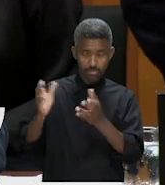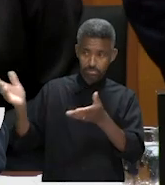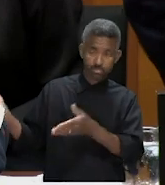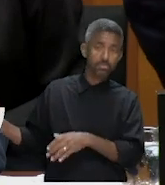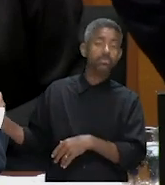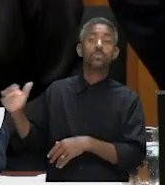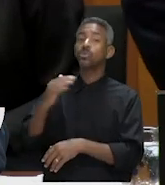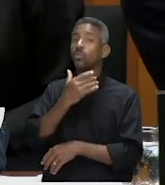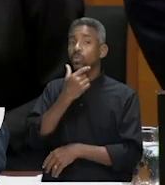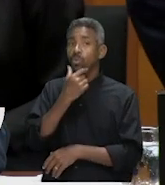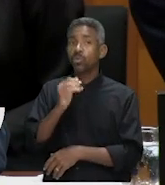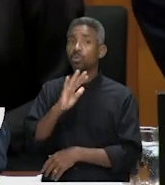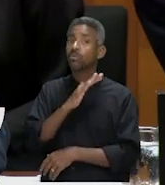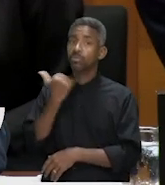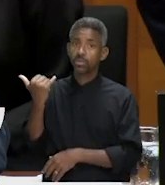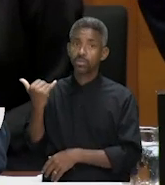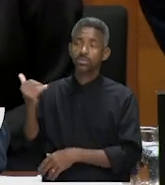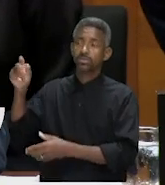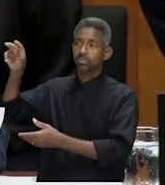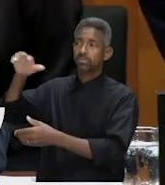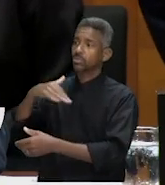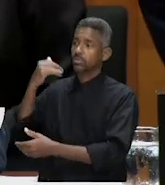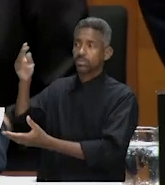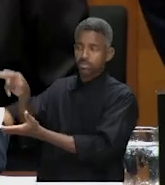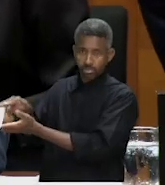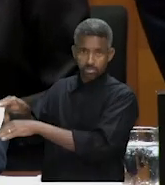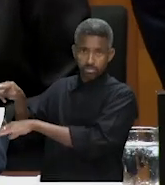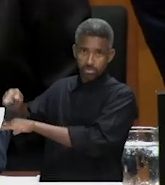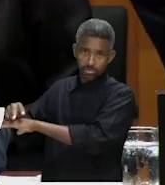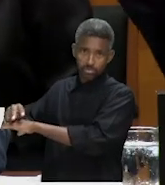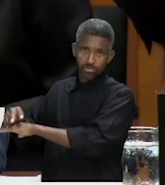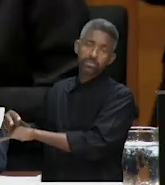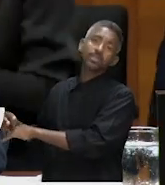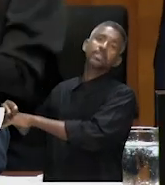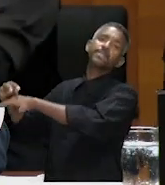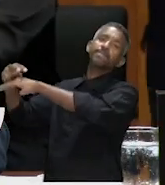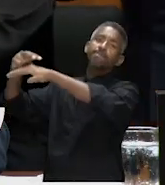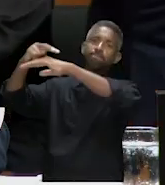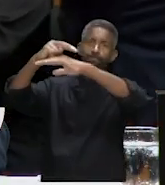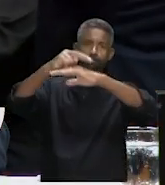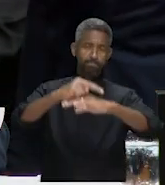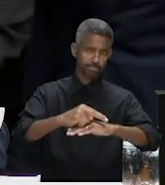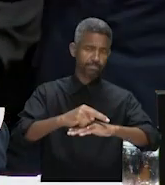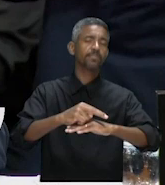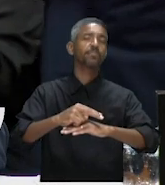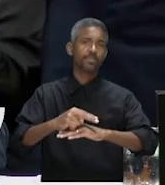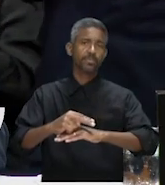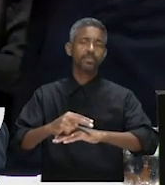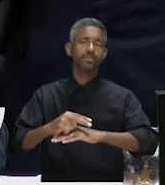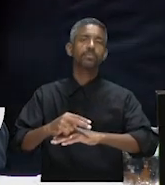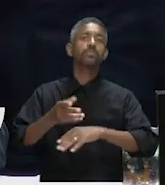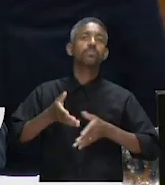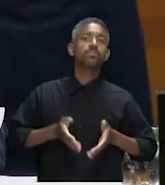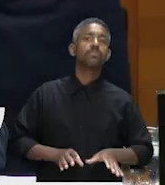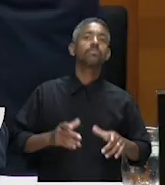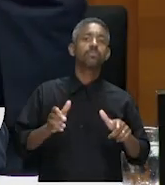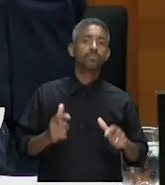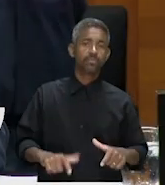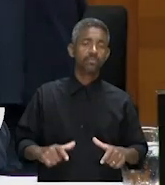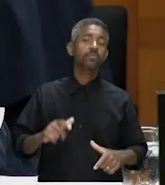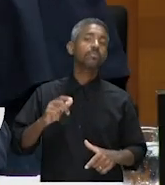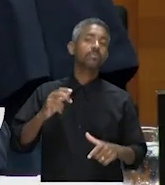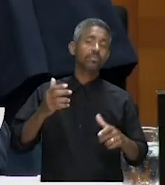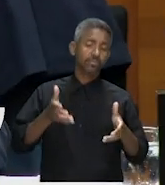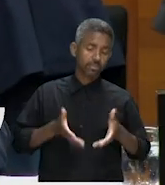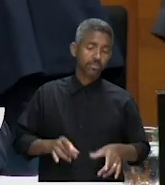ex-imortal acadêmico da Academia Brasileira de Letras, o cuiabaníssimo Francisco de Aquino